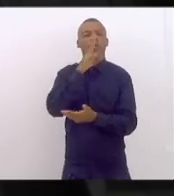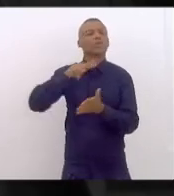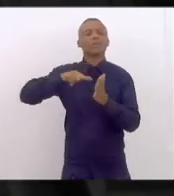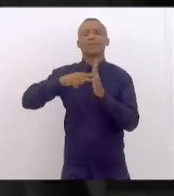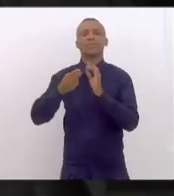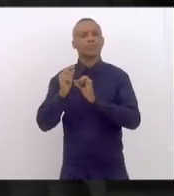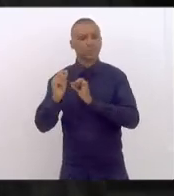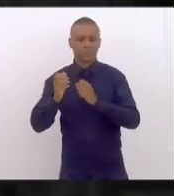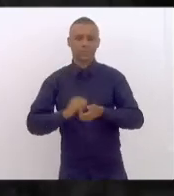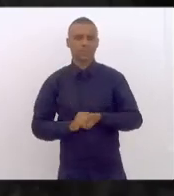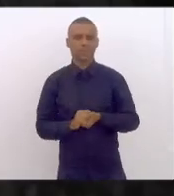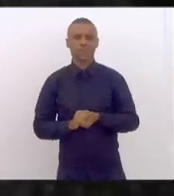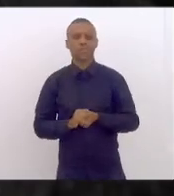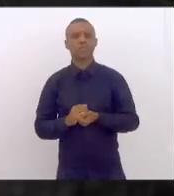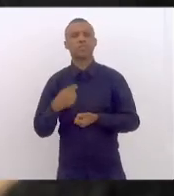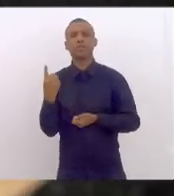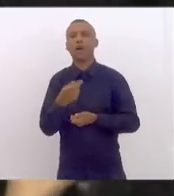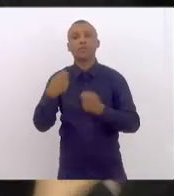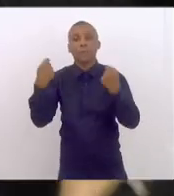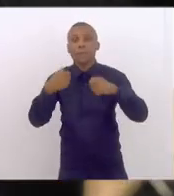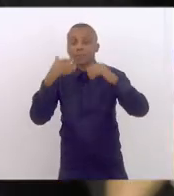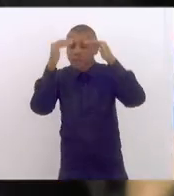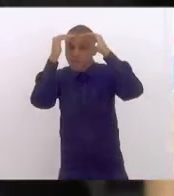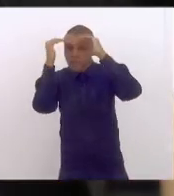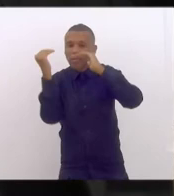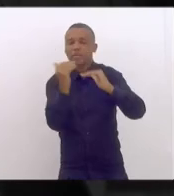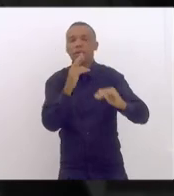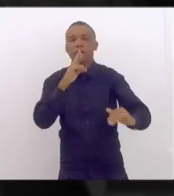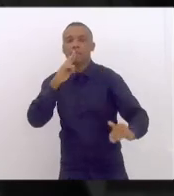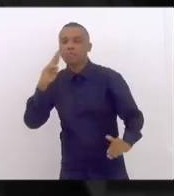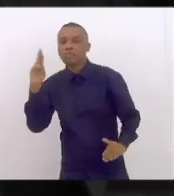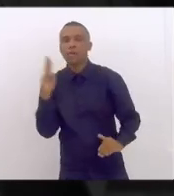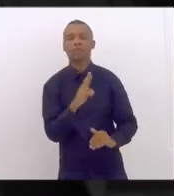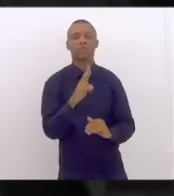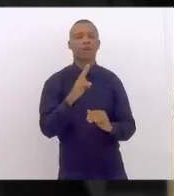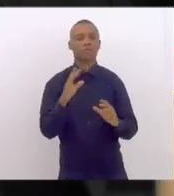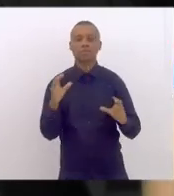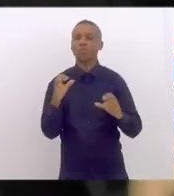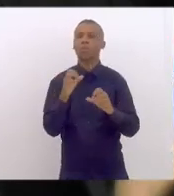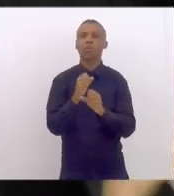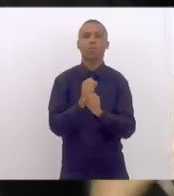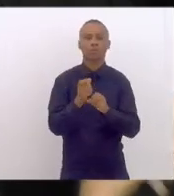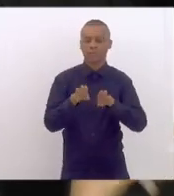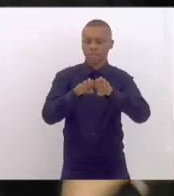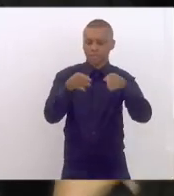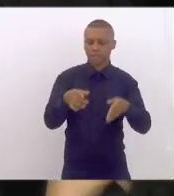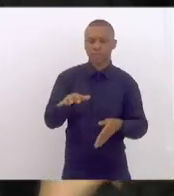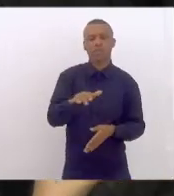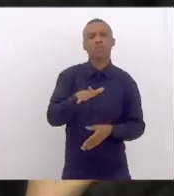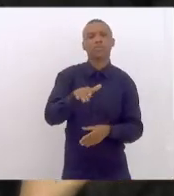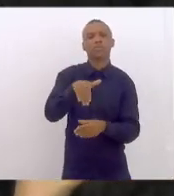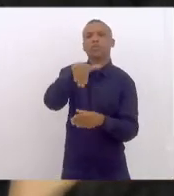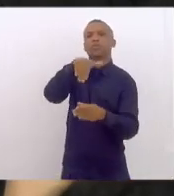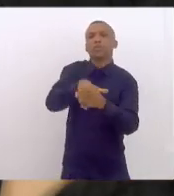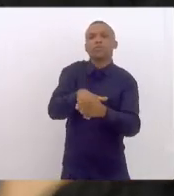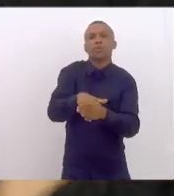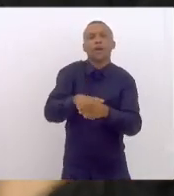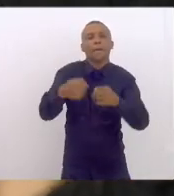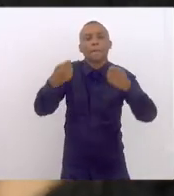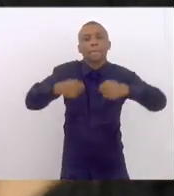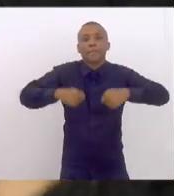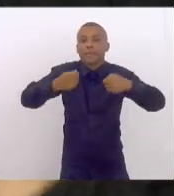preciso respeitar o resultado das urnas é preciso respeitar